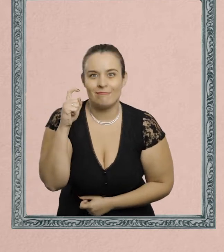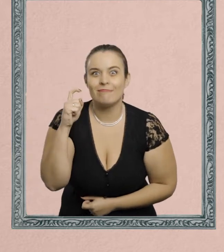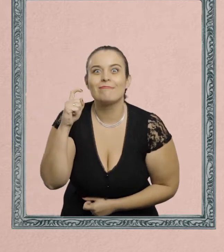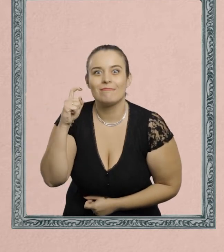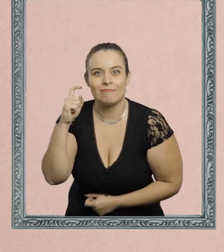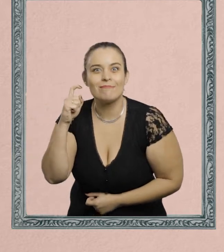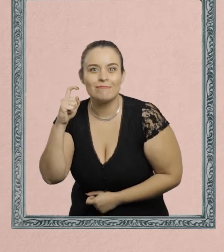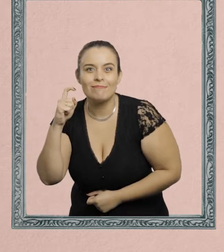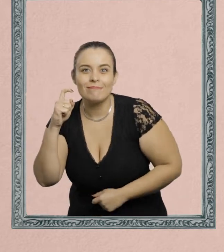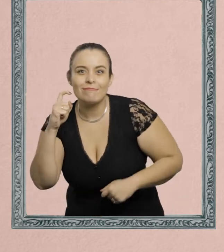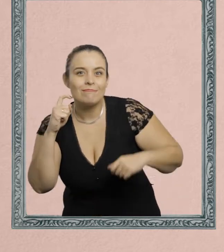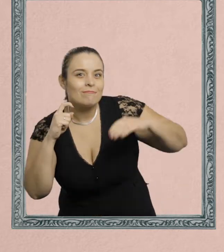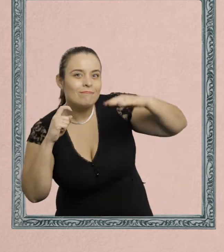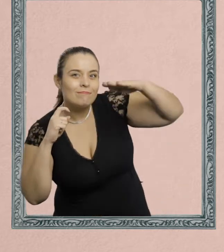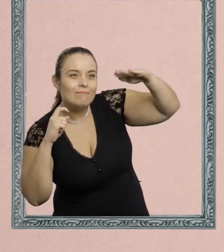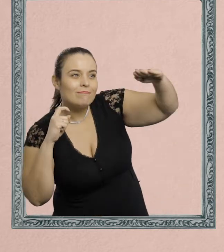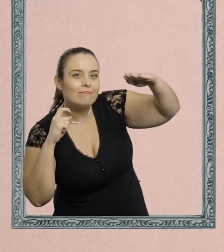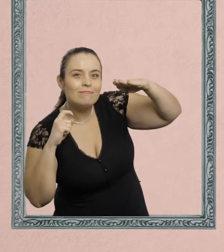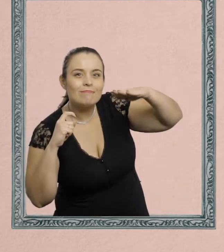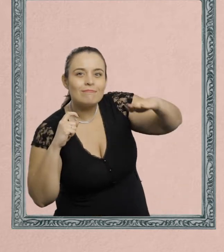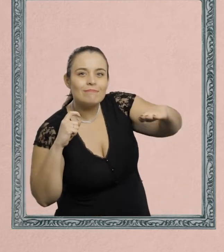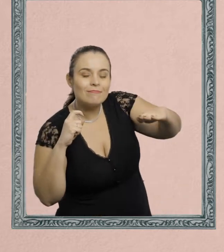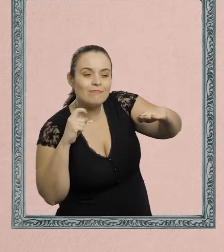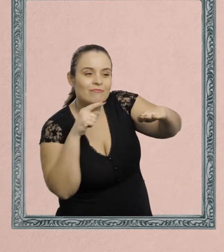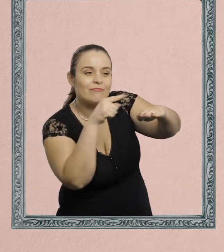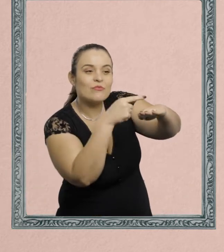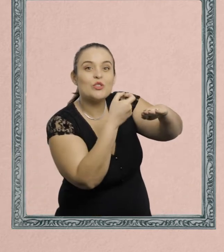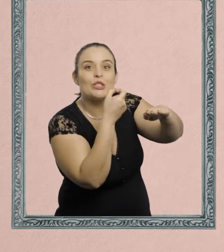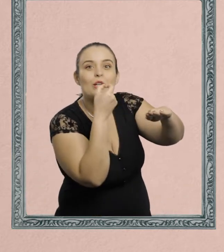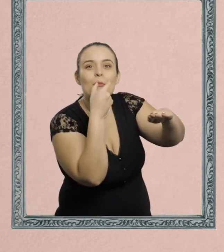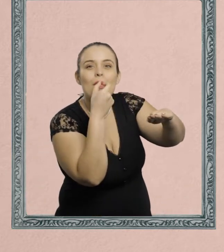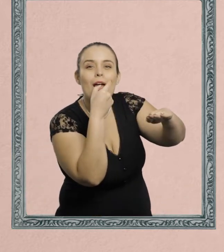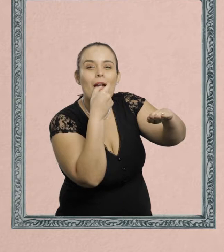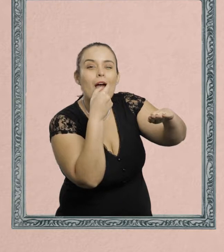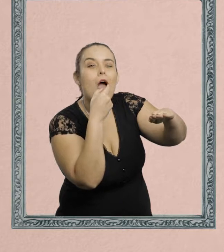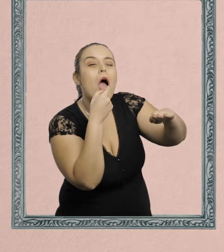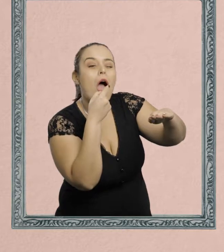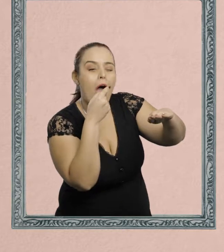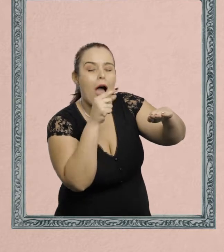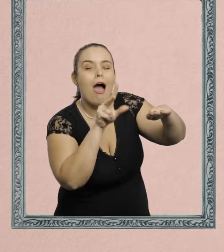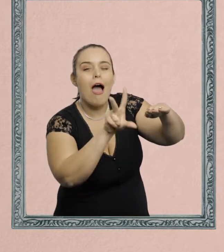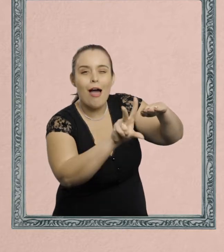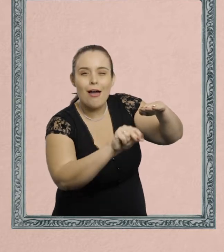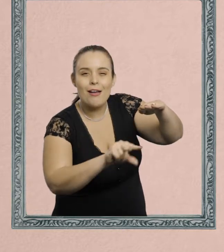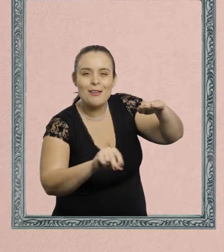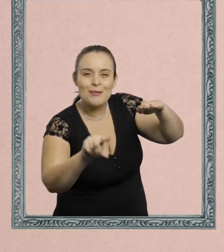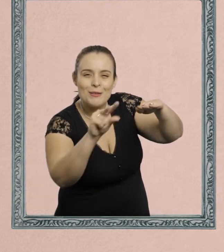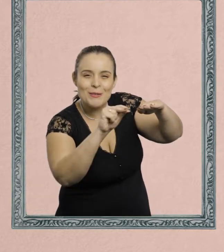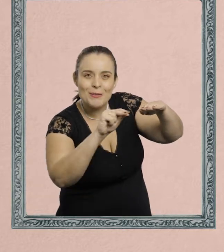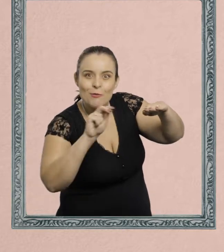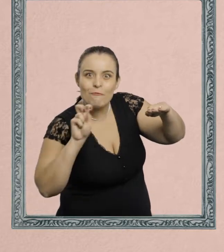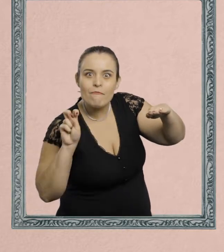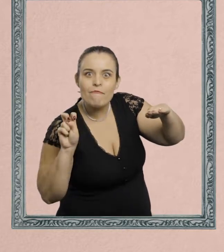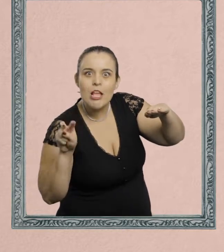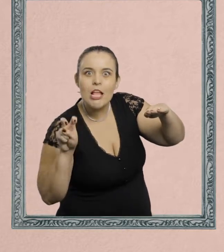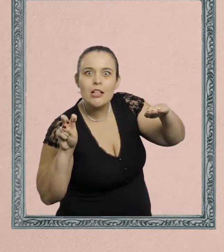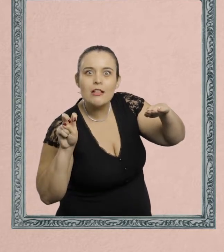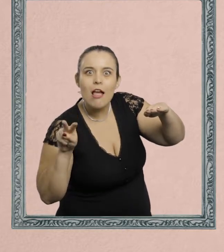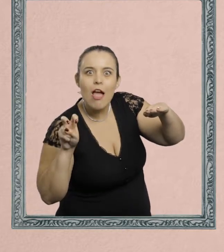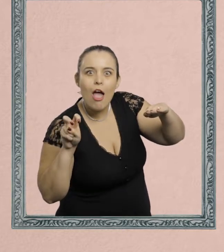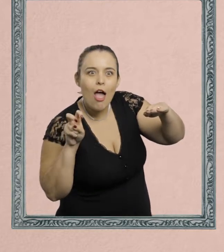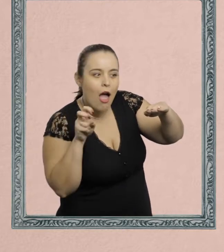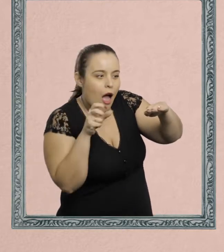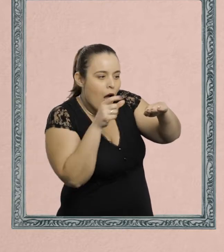Ele encontrou o remédio de Peter numa prateleira. O pirata resolveu enganar Peter Pan. Ele trocou o